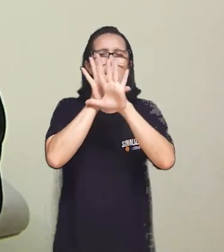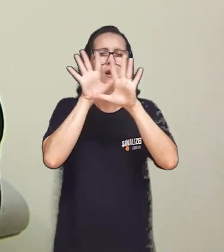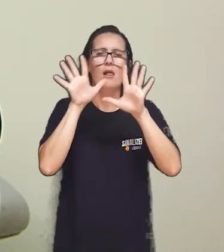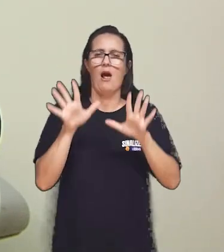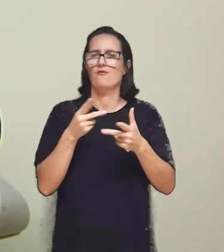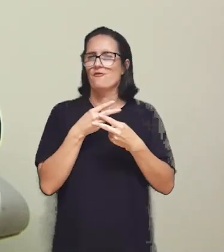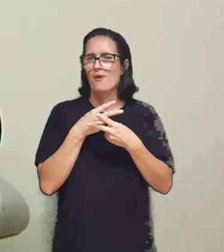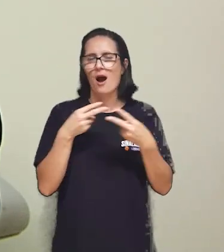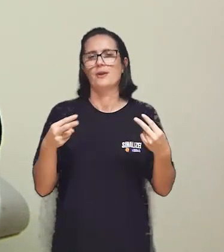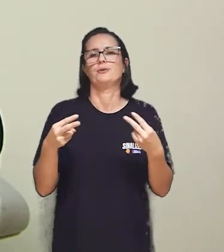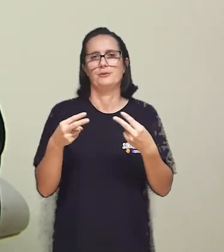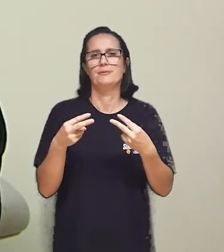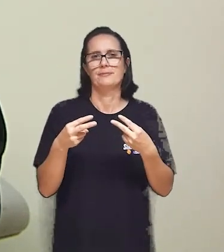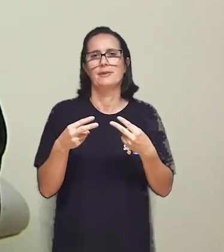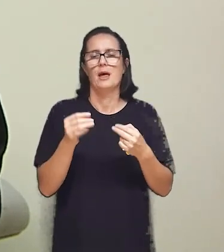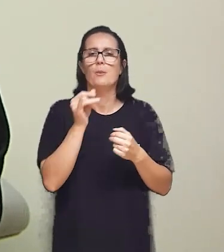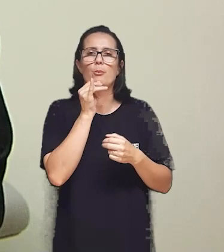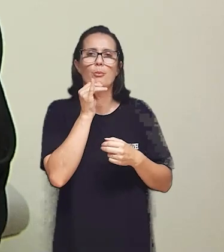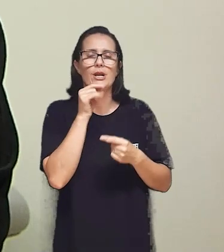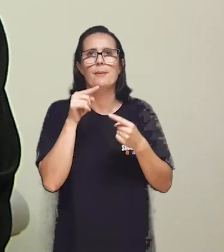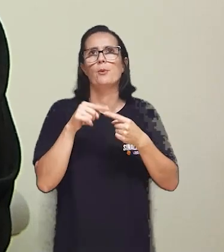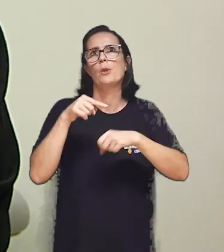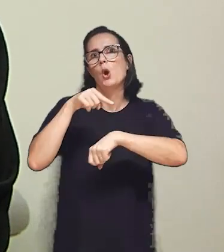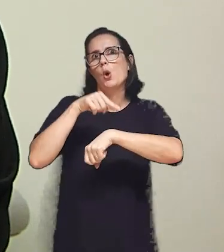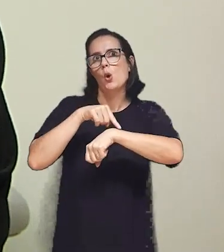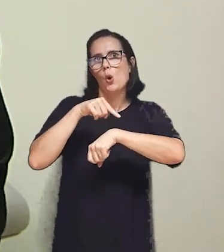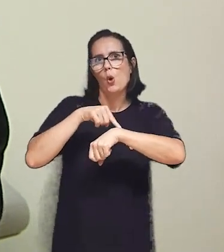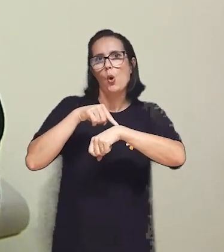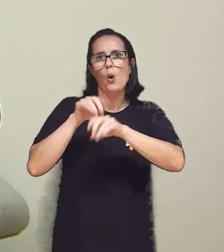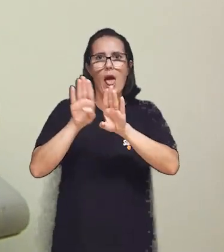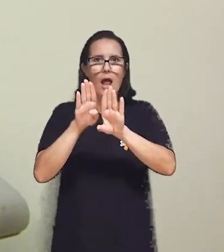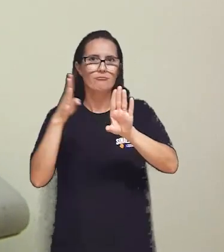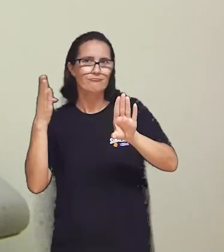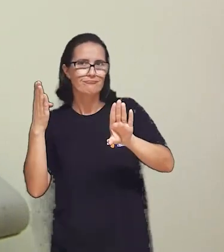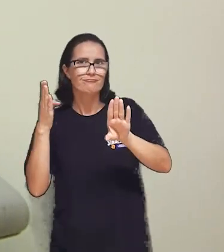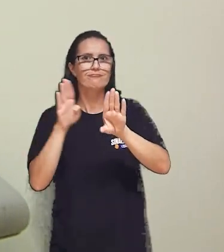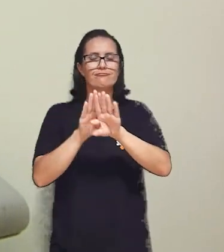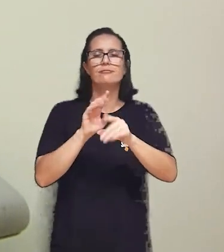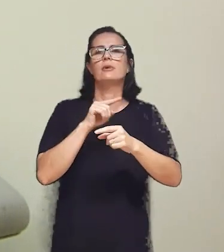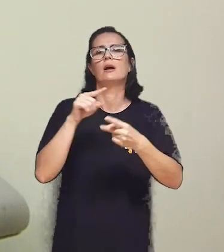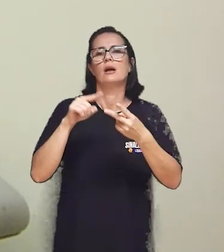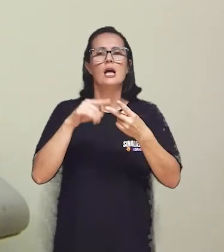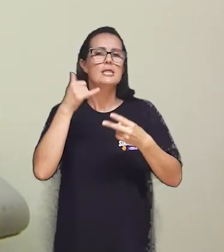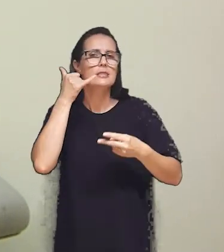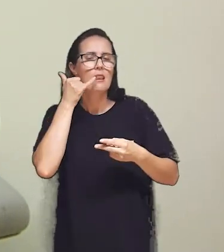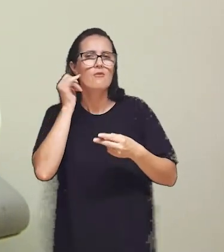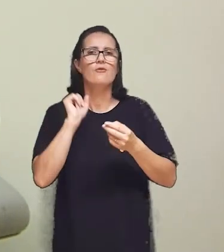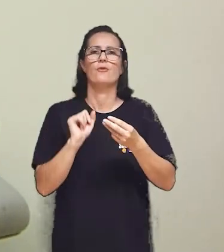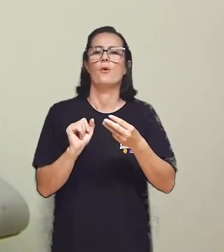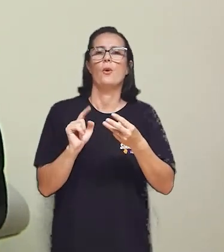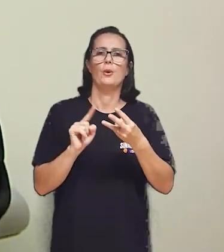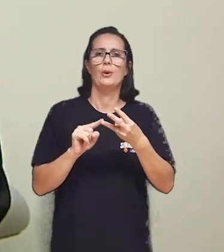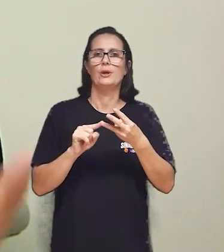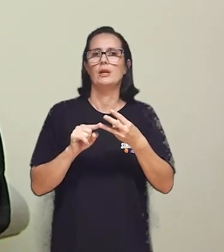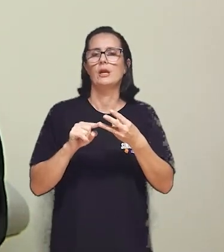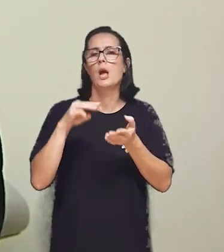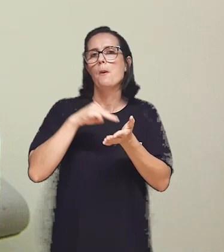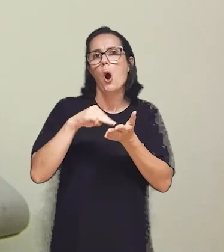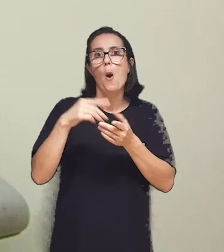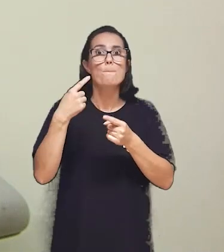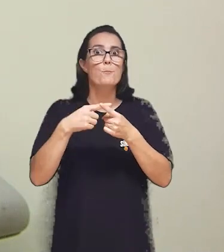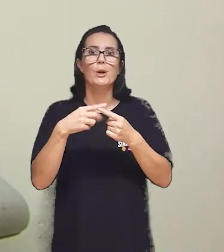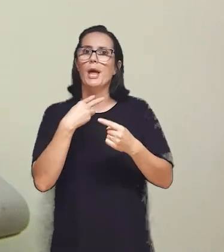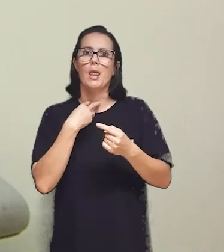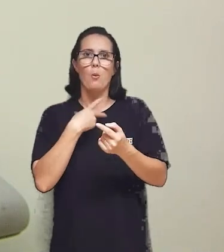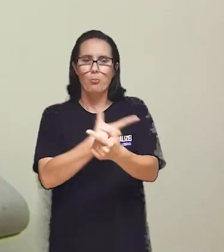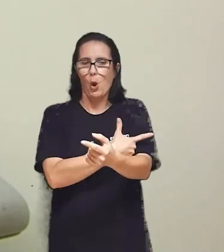acesso a várias informações com relação a horário de funcionamento, telefone e motivos de